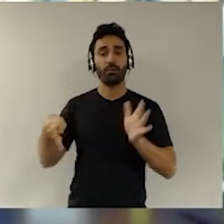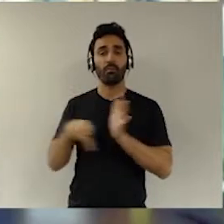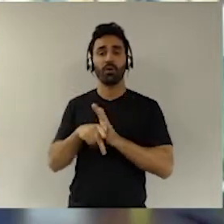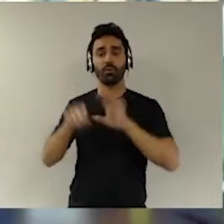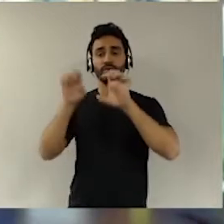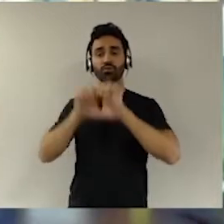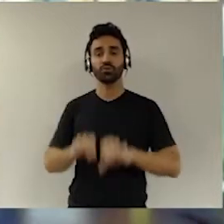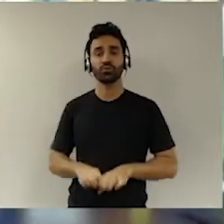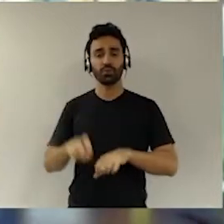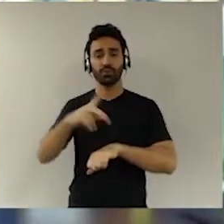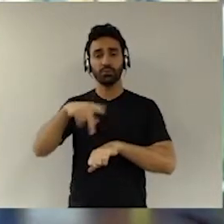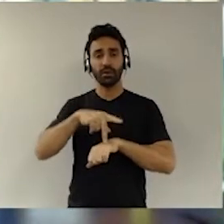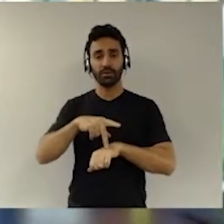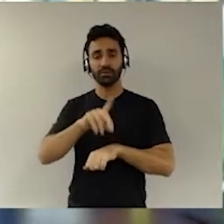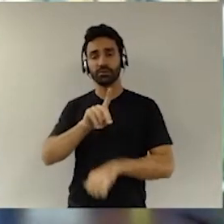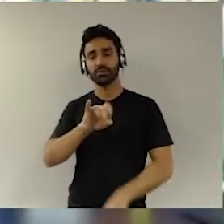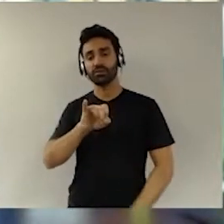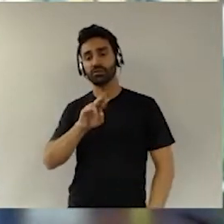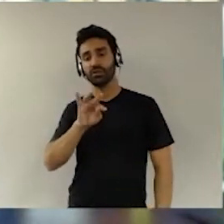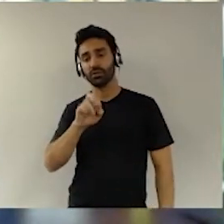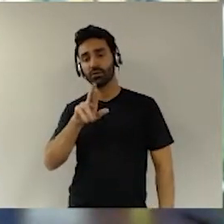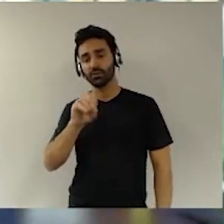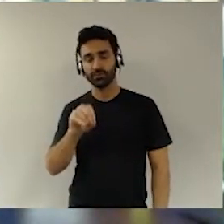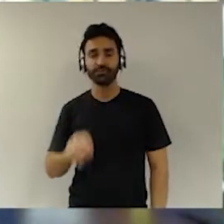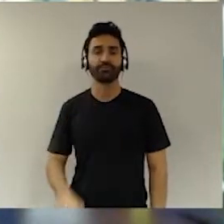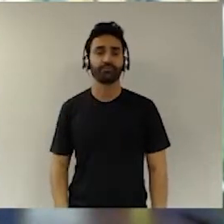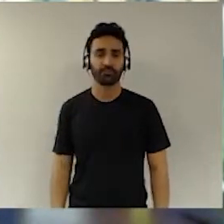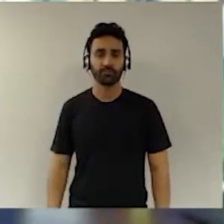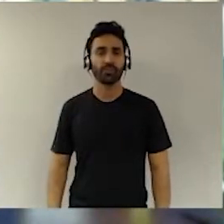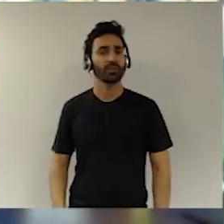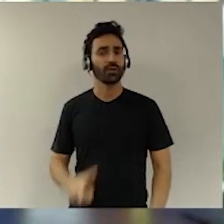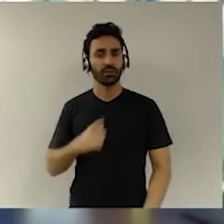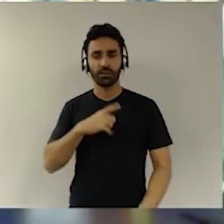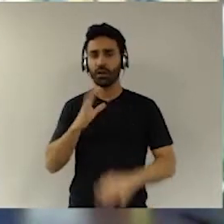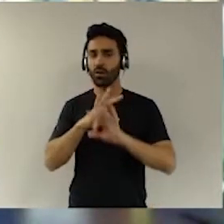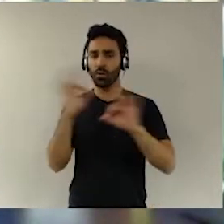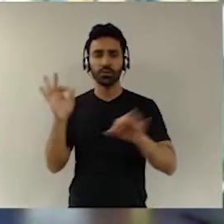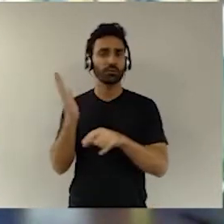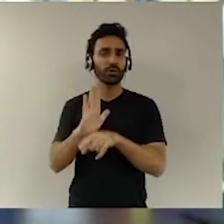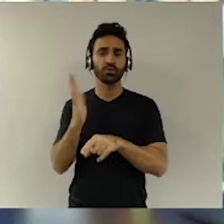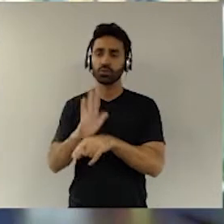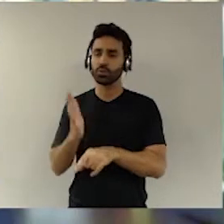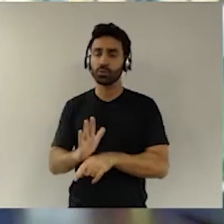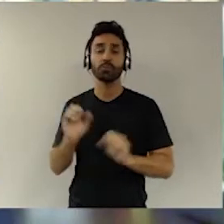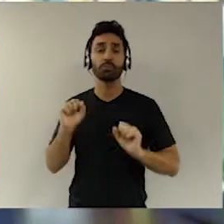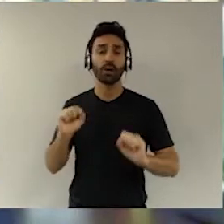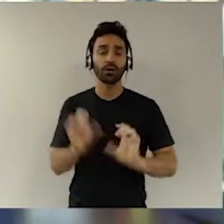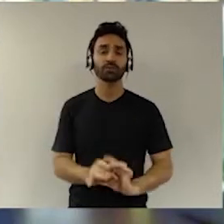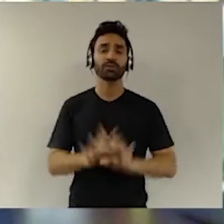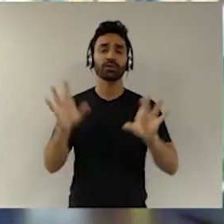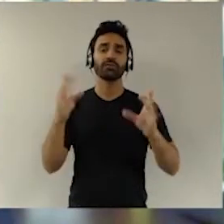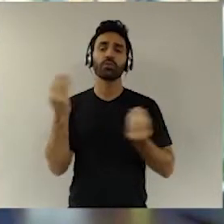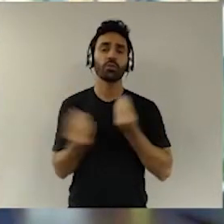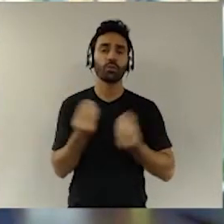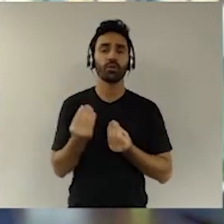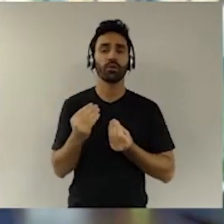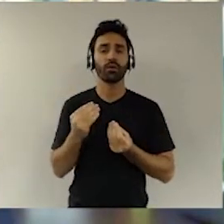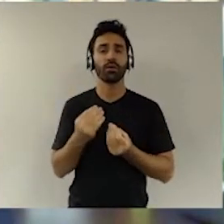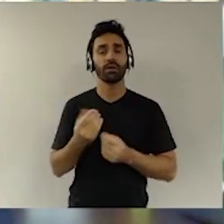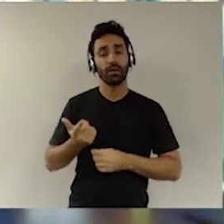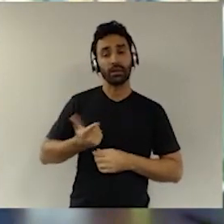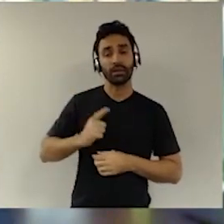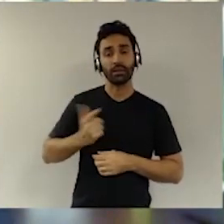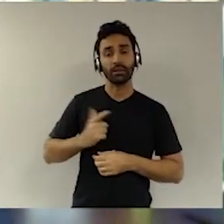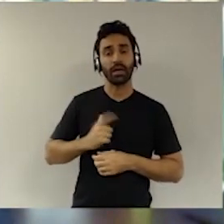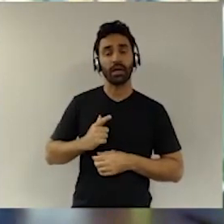estrutura do Estado de Direito, com atribuições que só podem ser exercidas precisamente sobre a